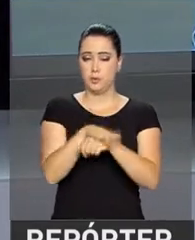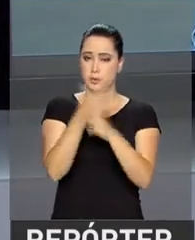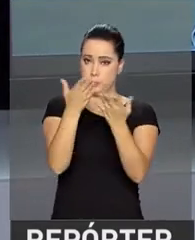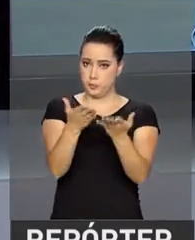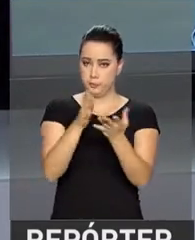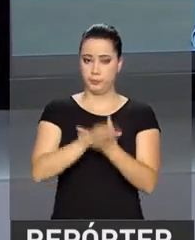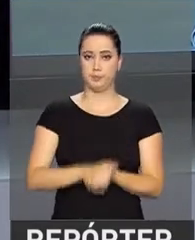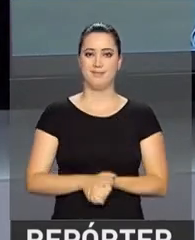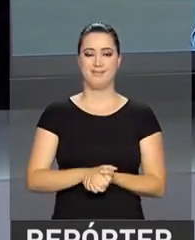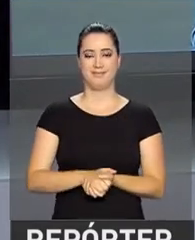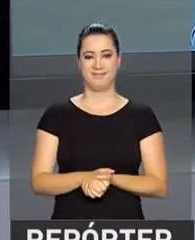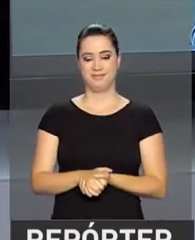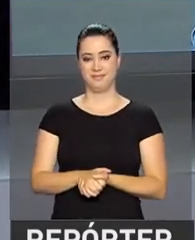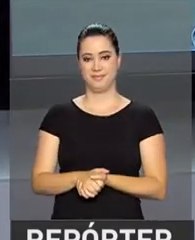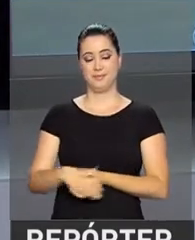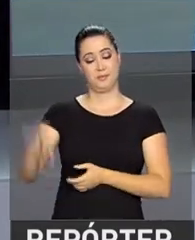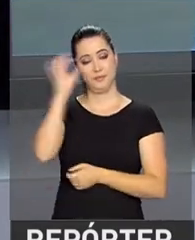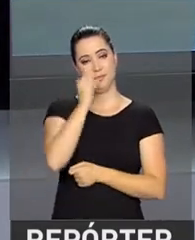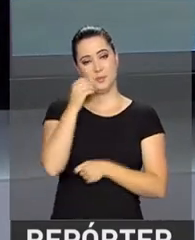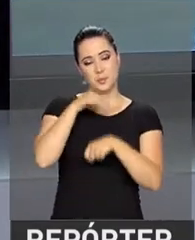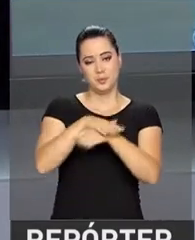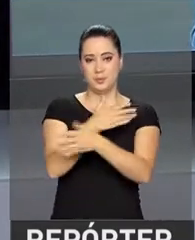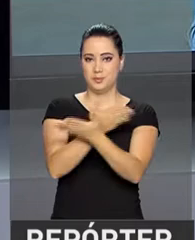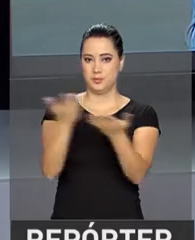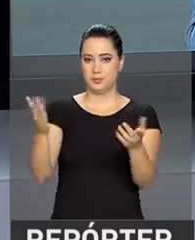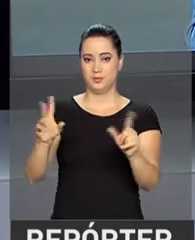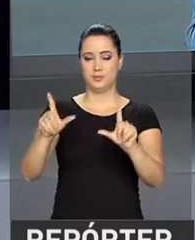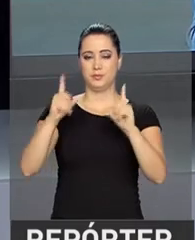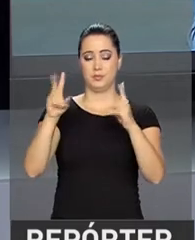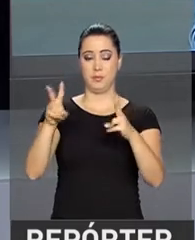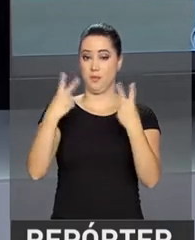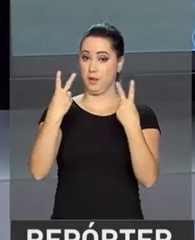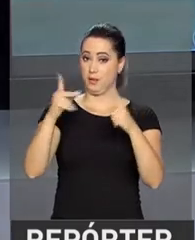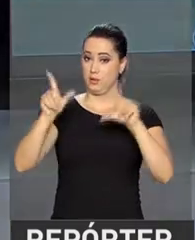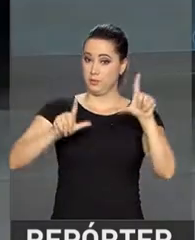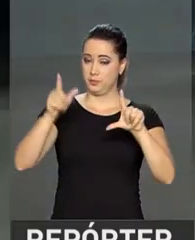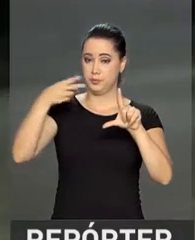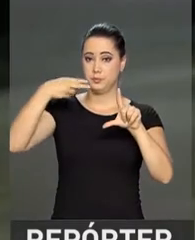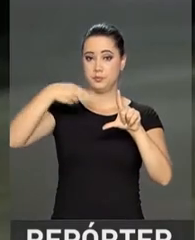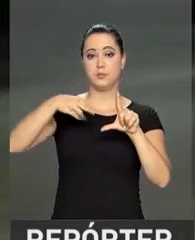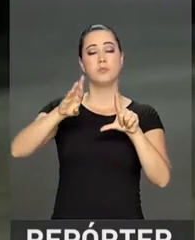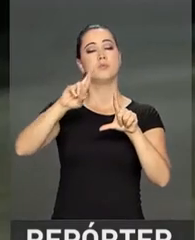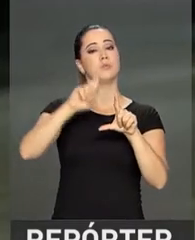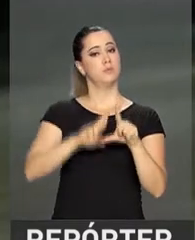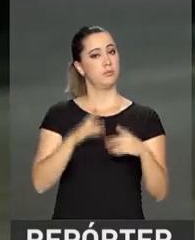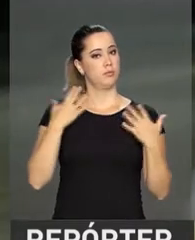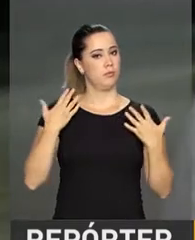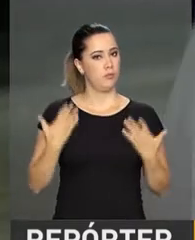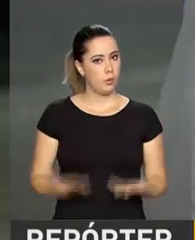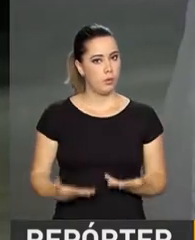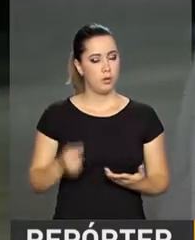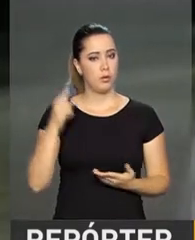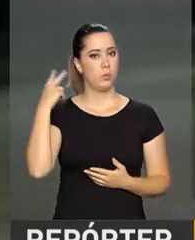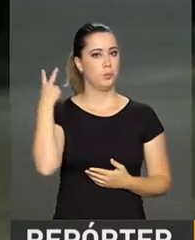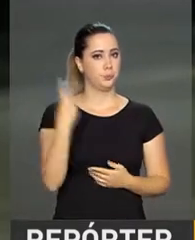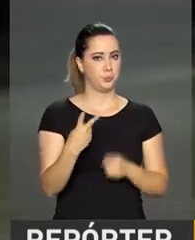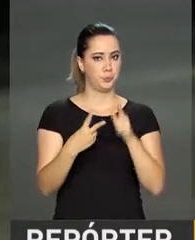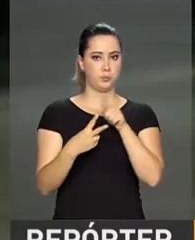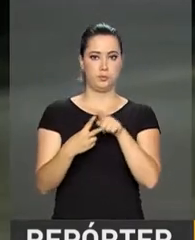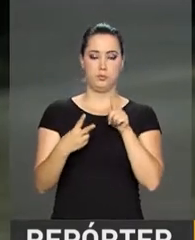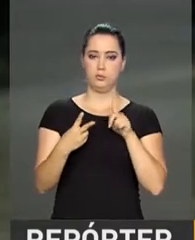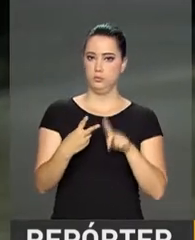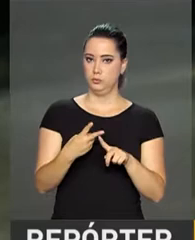noite para você. Olá, Thaísa, boa noite a todos que nos assistem na TV NBR. Olha, Thaísa, são duas